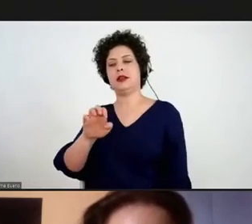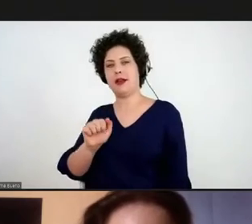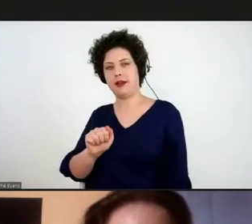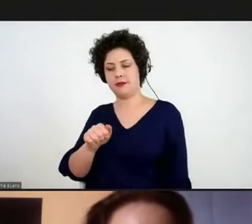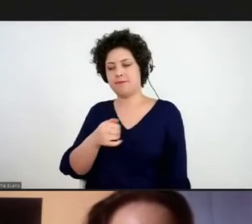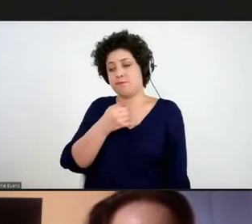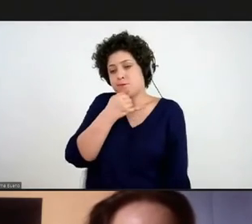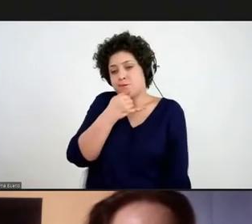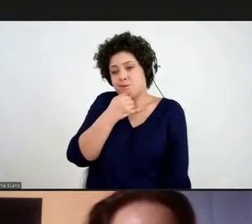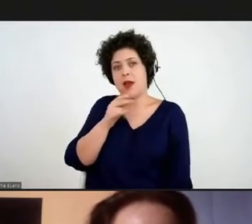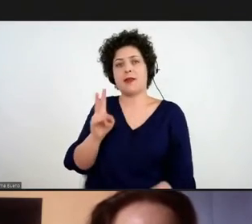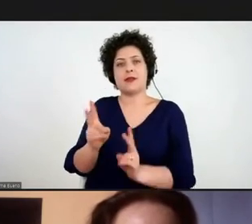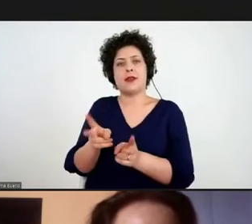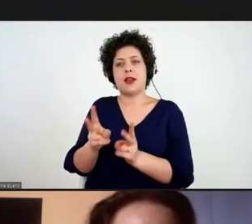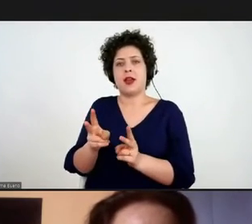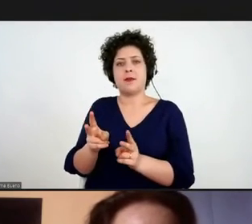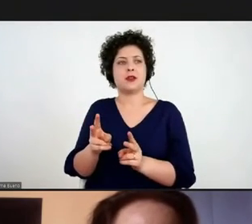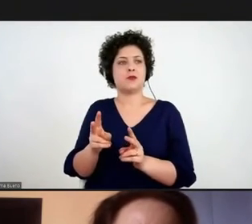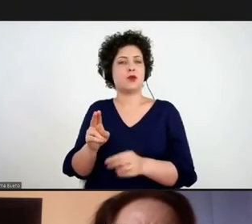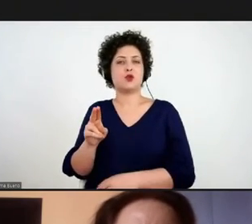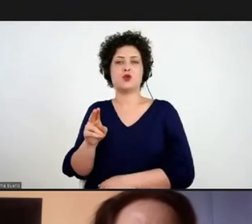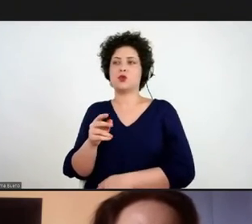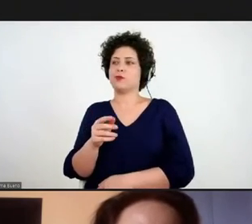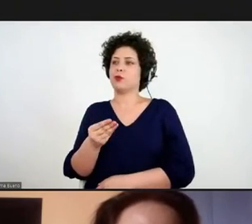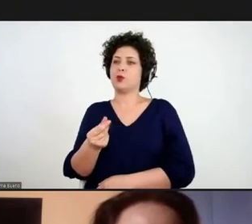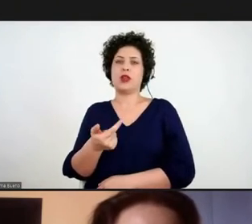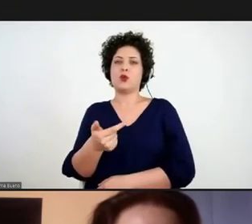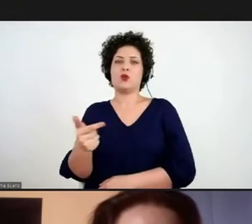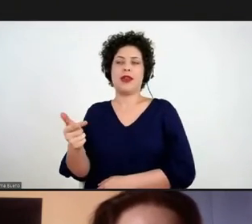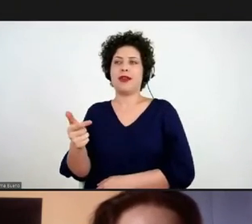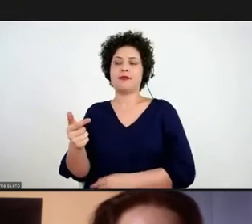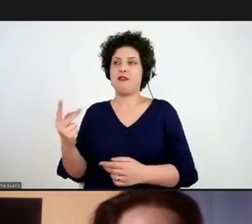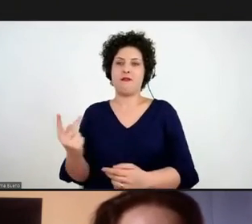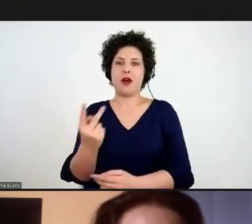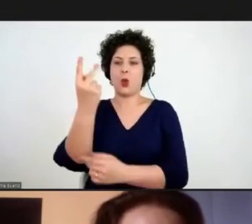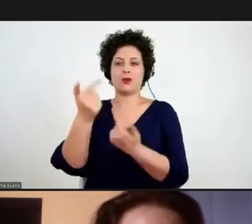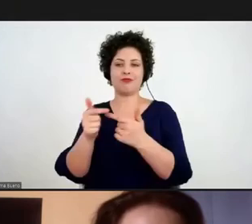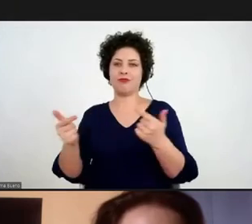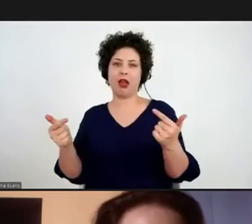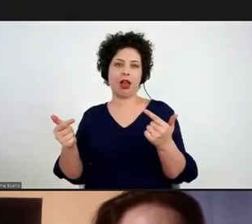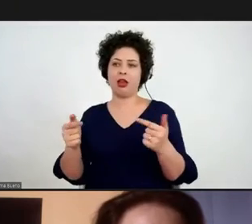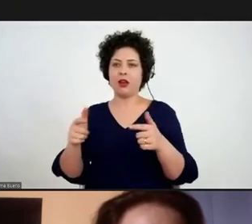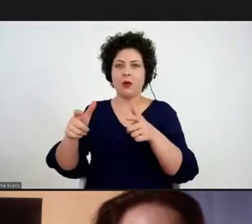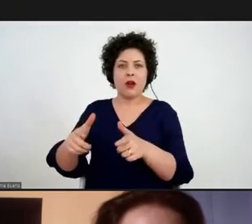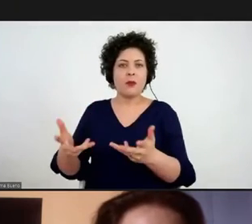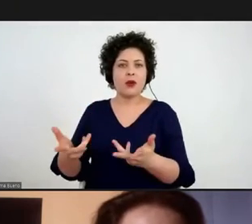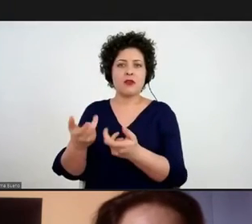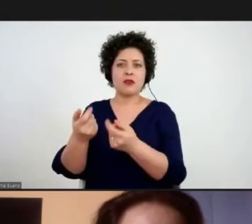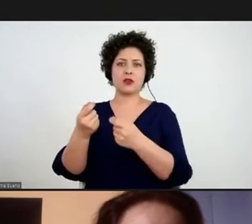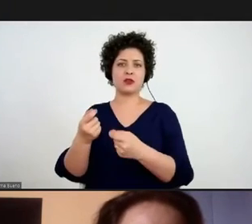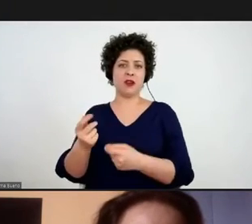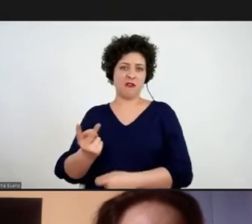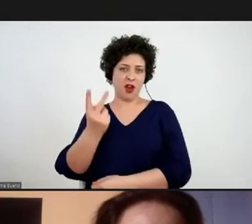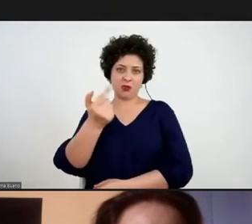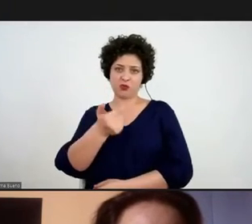de não darem uma destinação àquele espaço tão lindo, tão maravilhoso, que é a capela. E como